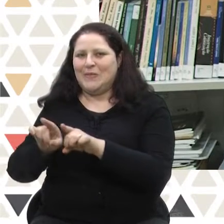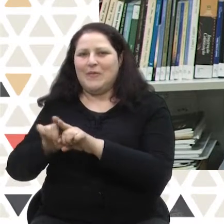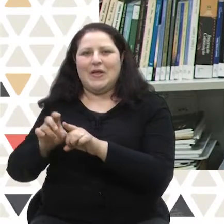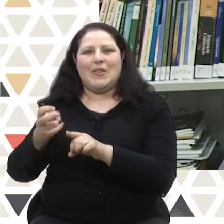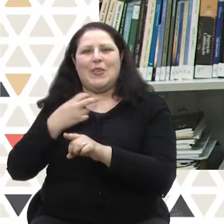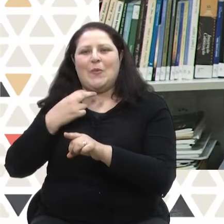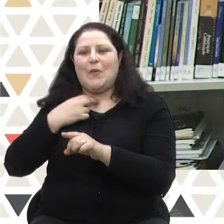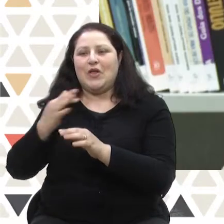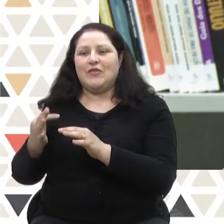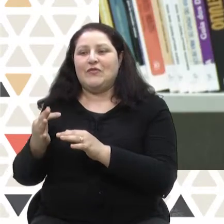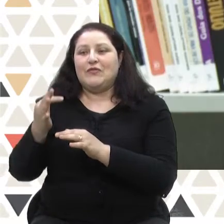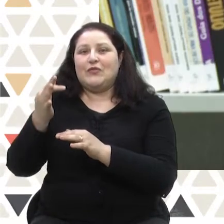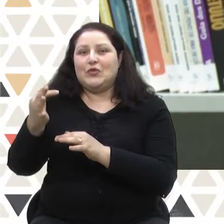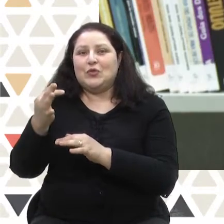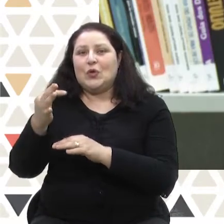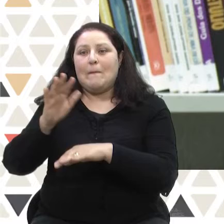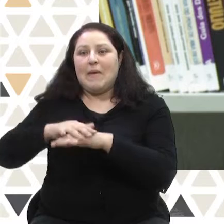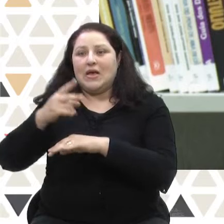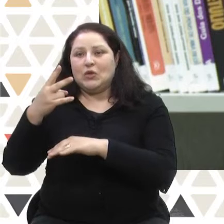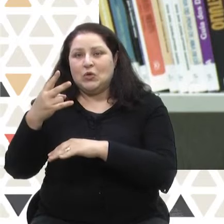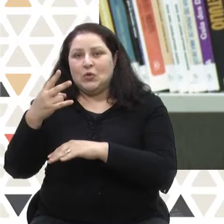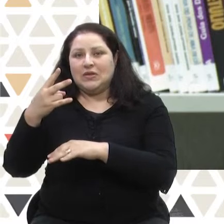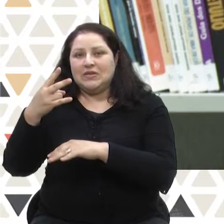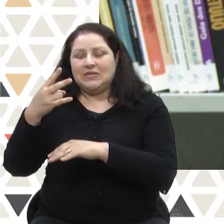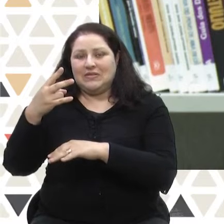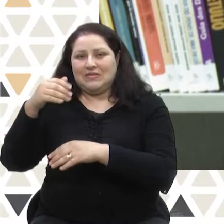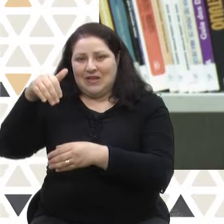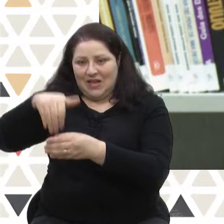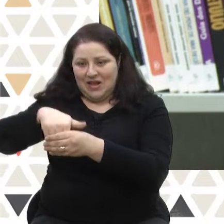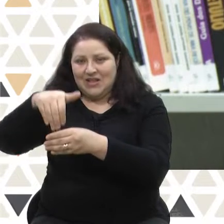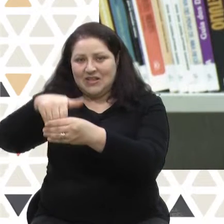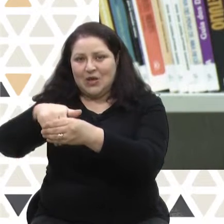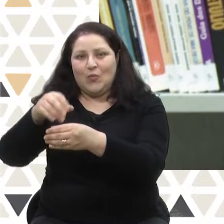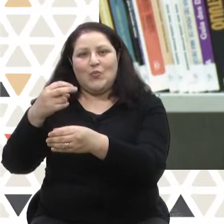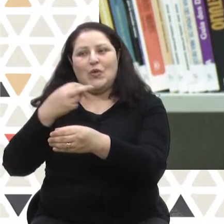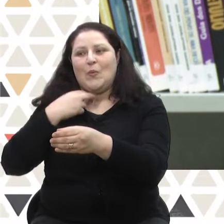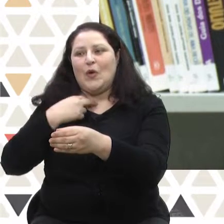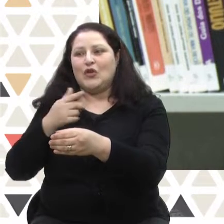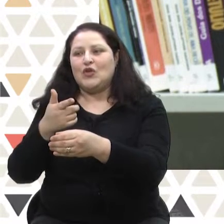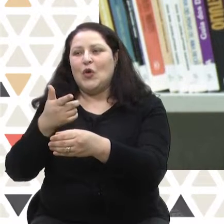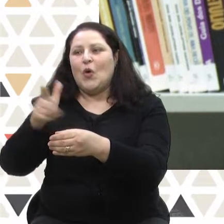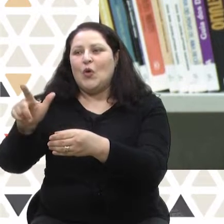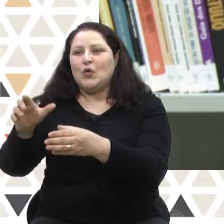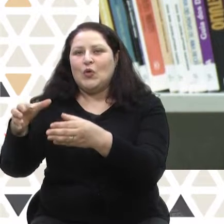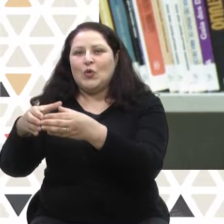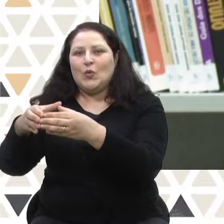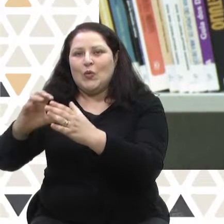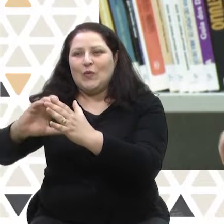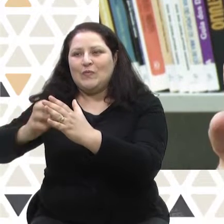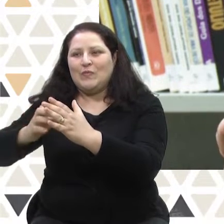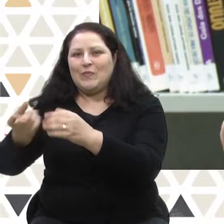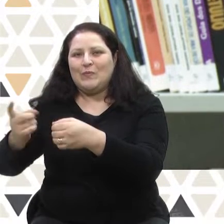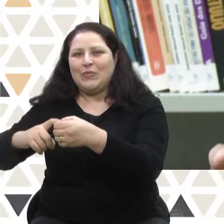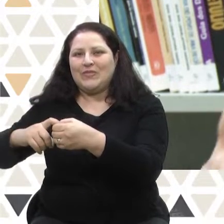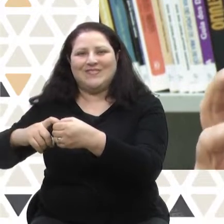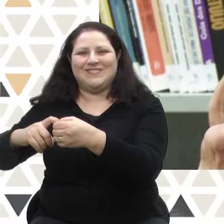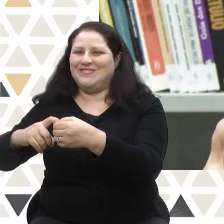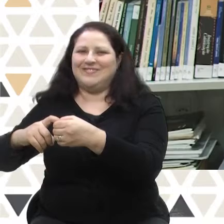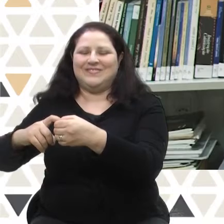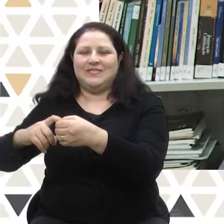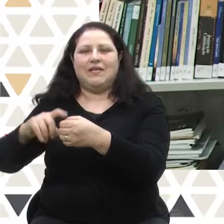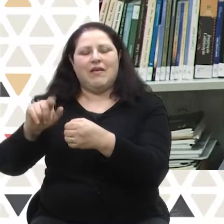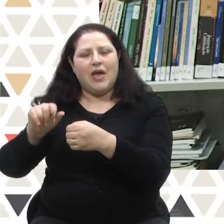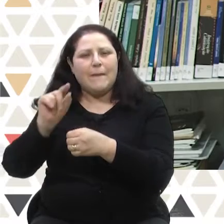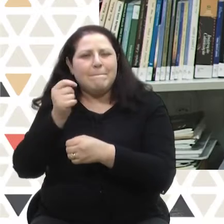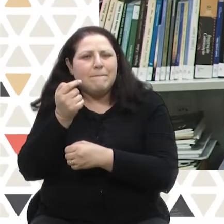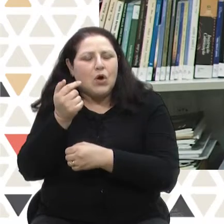fundo partidário e também não pode se coligar nas eleições, nas 2 eleições subsequentes. Então, são